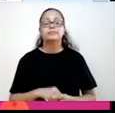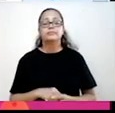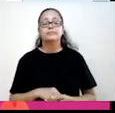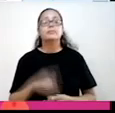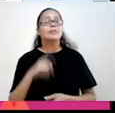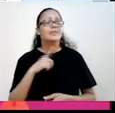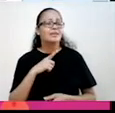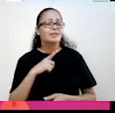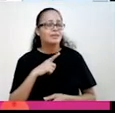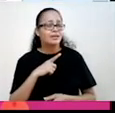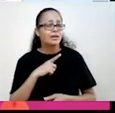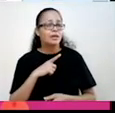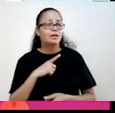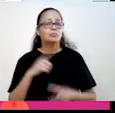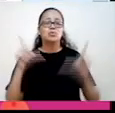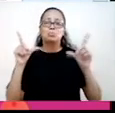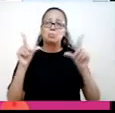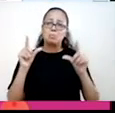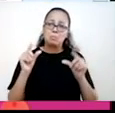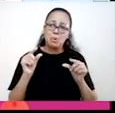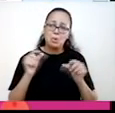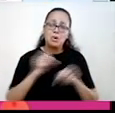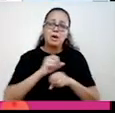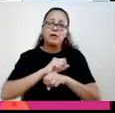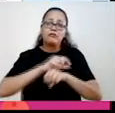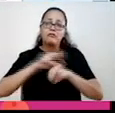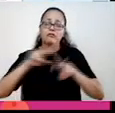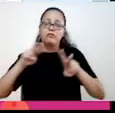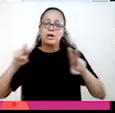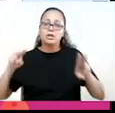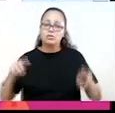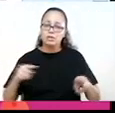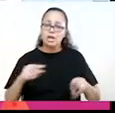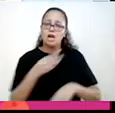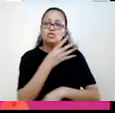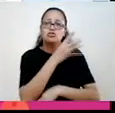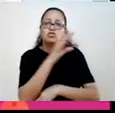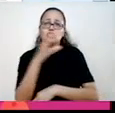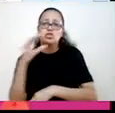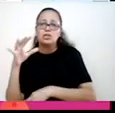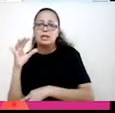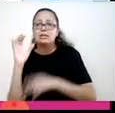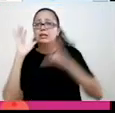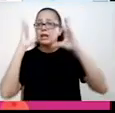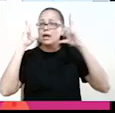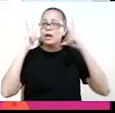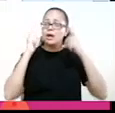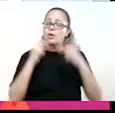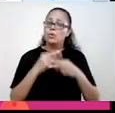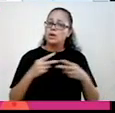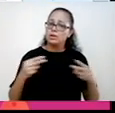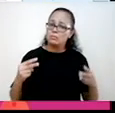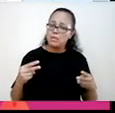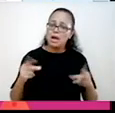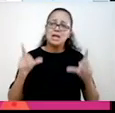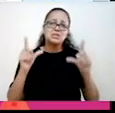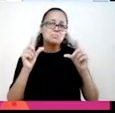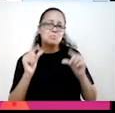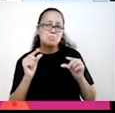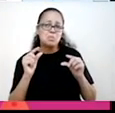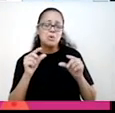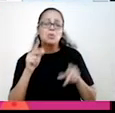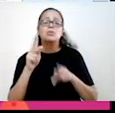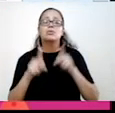temos pouca variedade de vegetação, de animais e poucas pessoas também residindo.